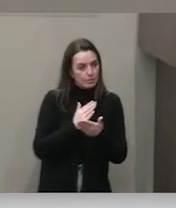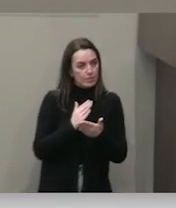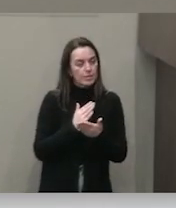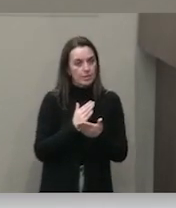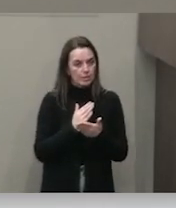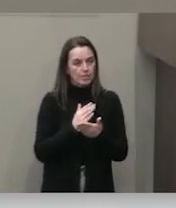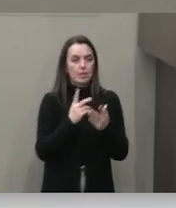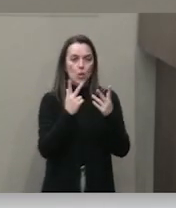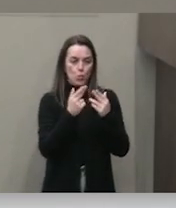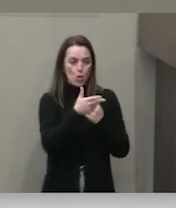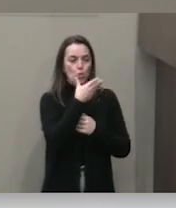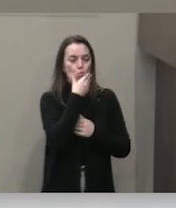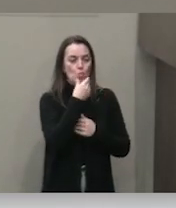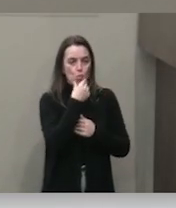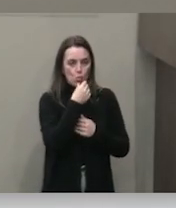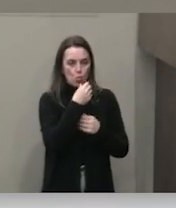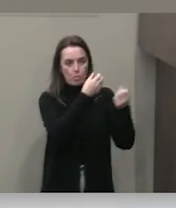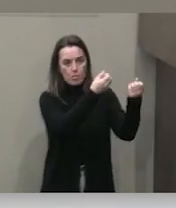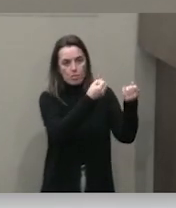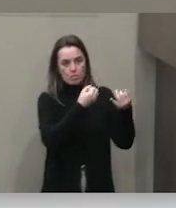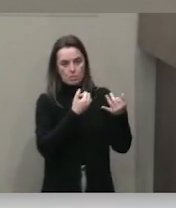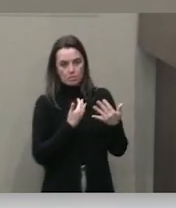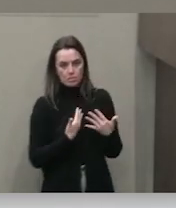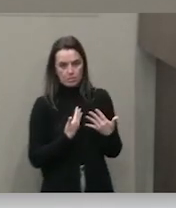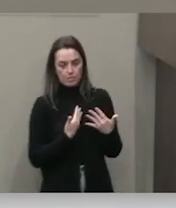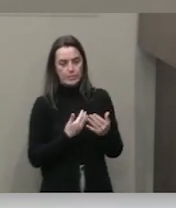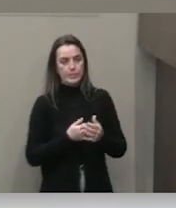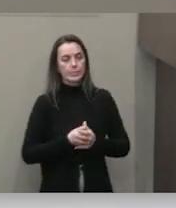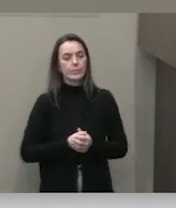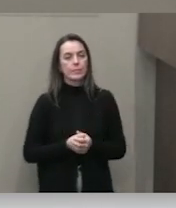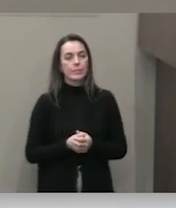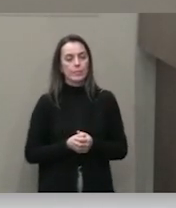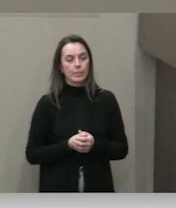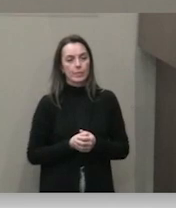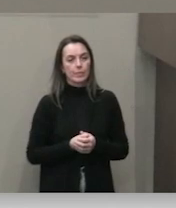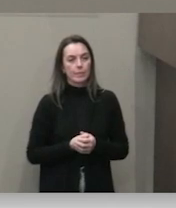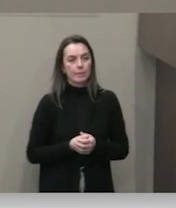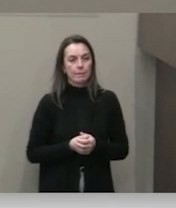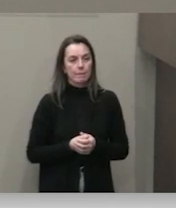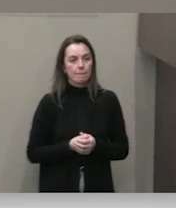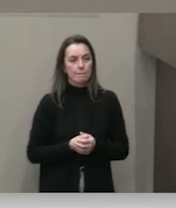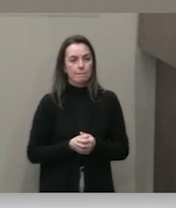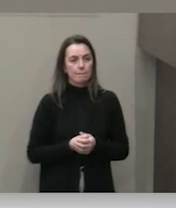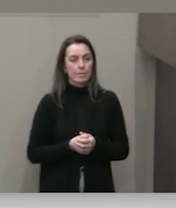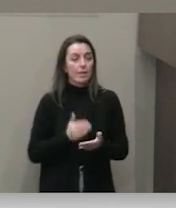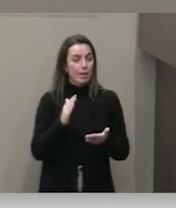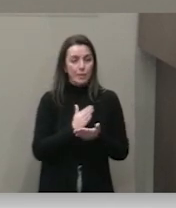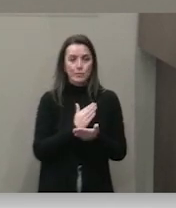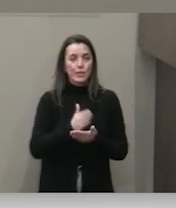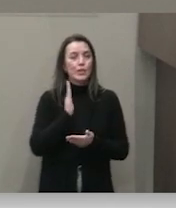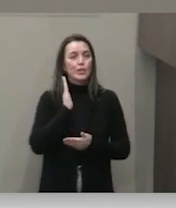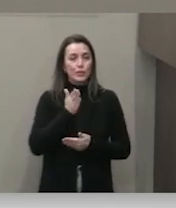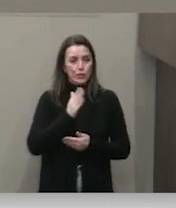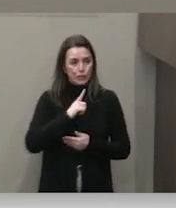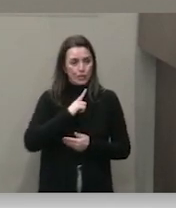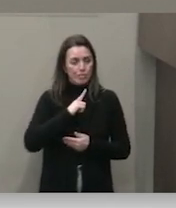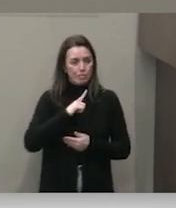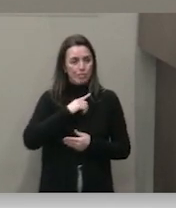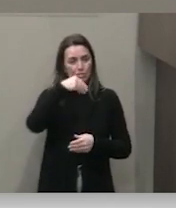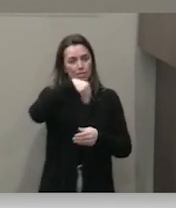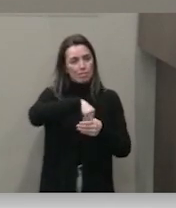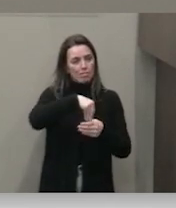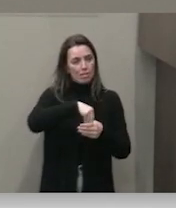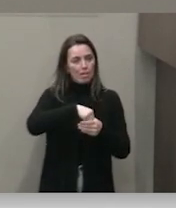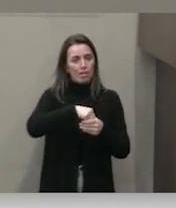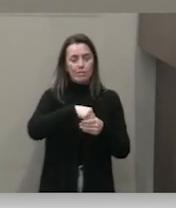ele nos colocou, por vezes, essa empresa já tem a sua política lá dentro, que é o